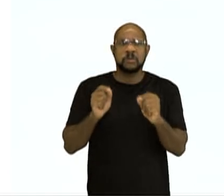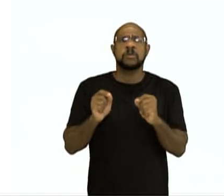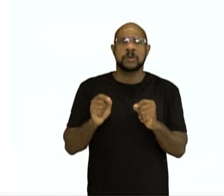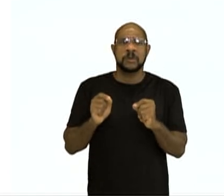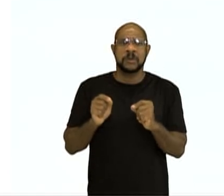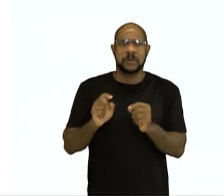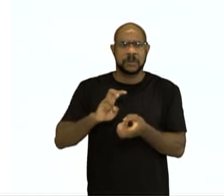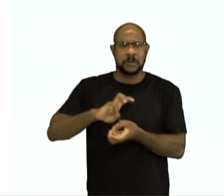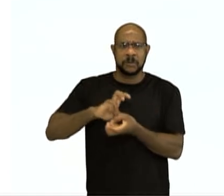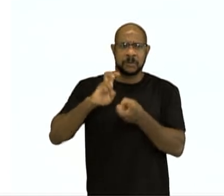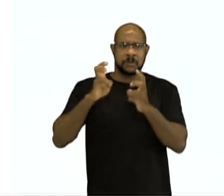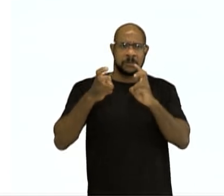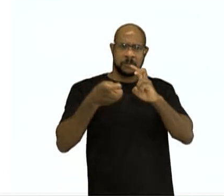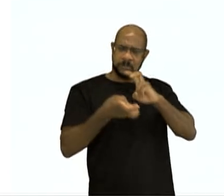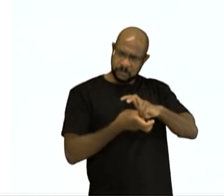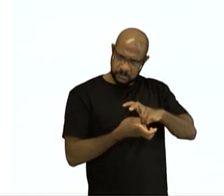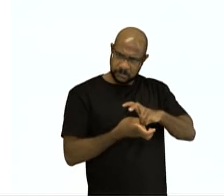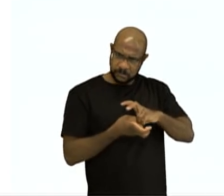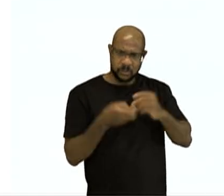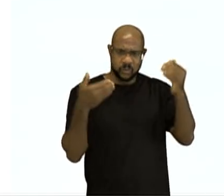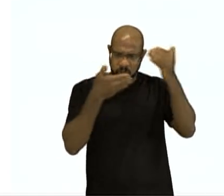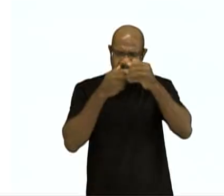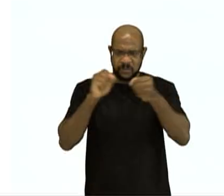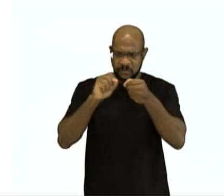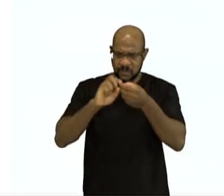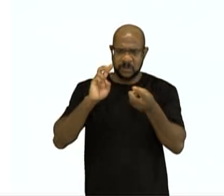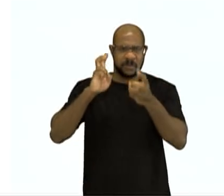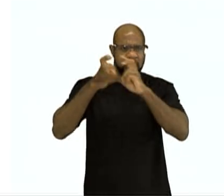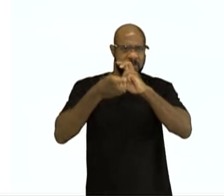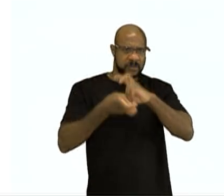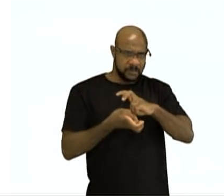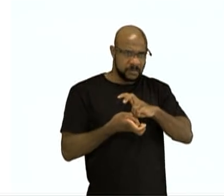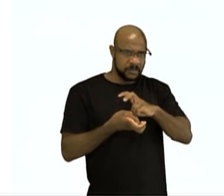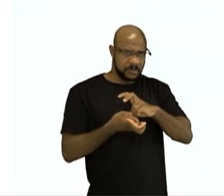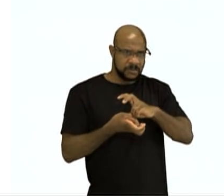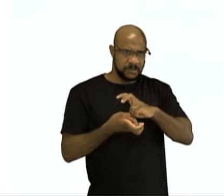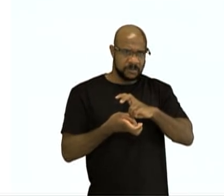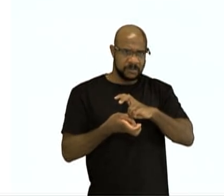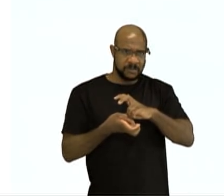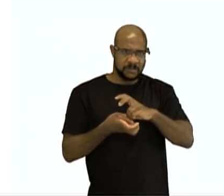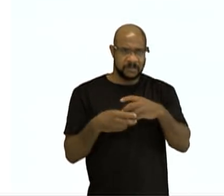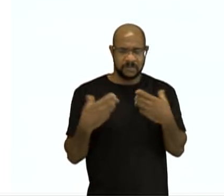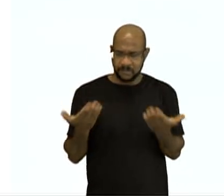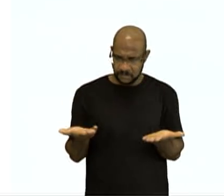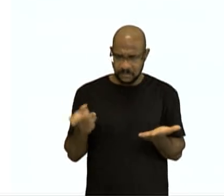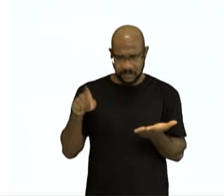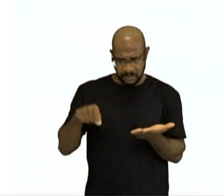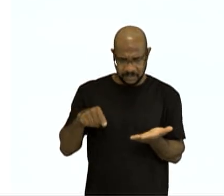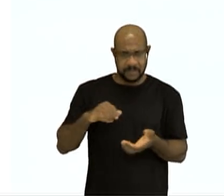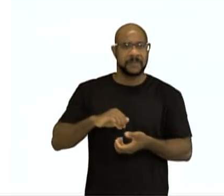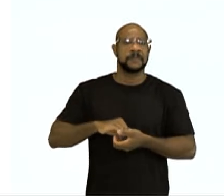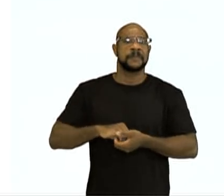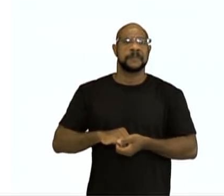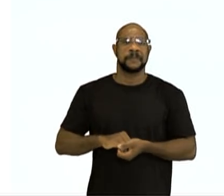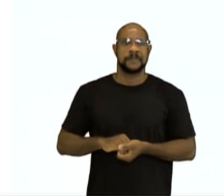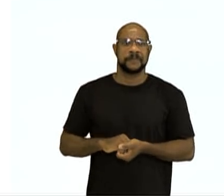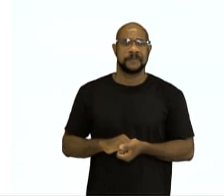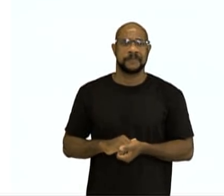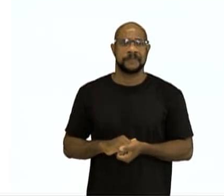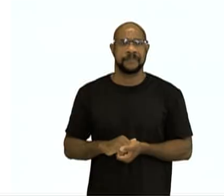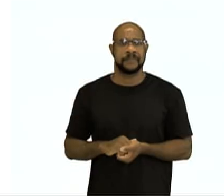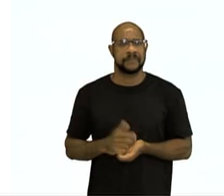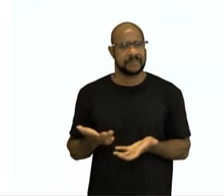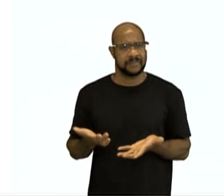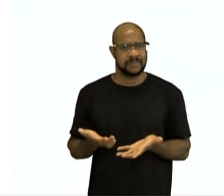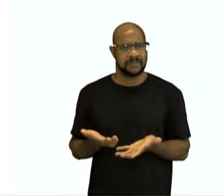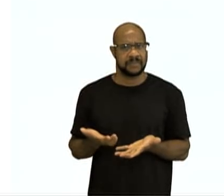falando sobre os muçulmanos que praticam o judo? Então, estão fazendo, né, dois atletas lutando. Será